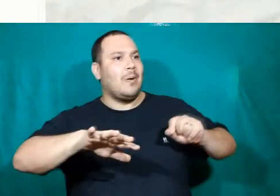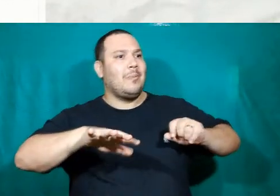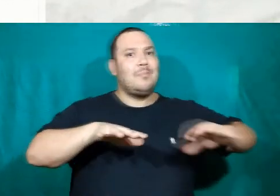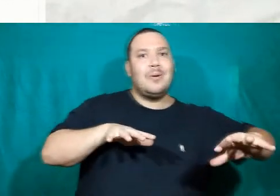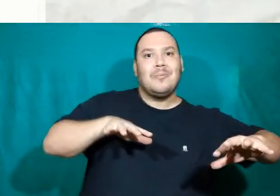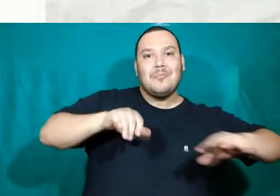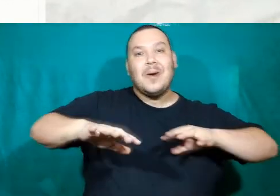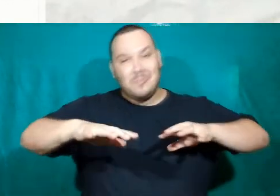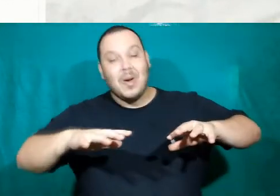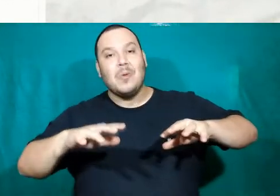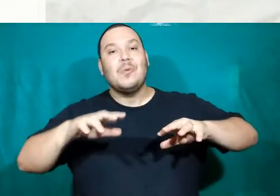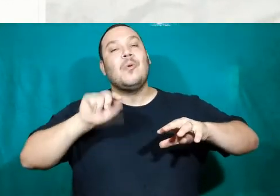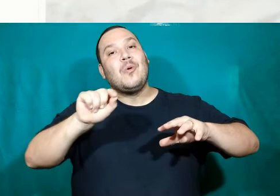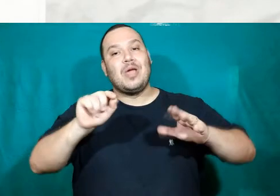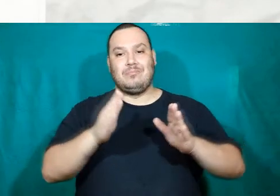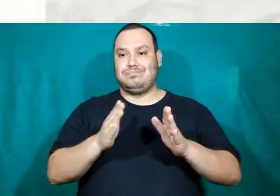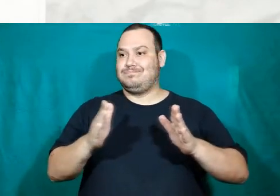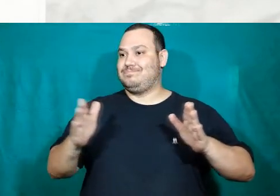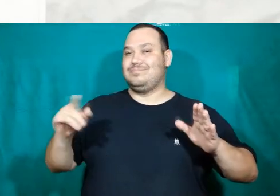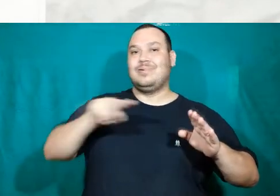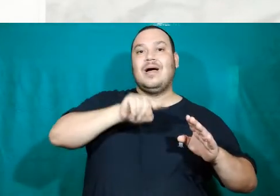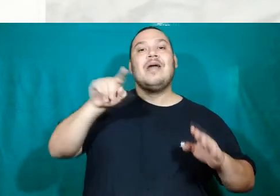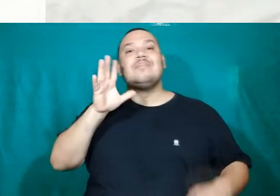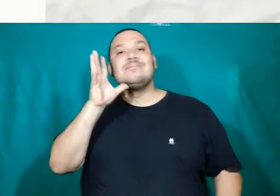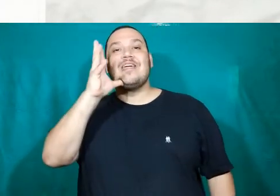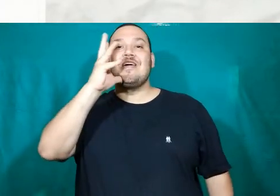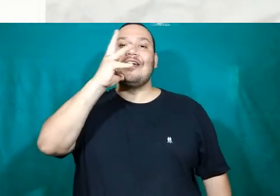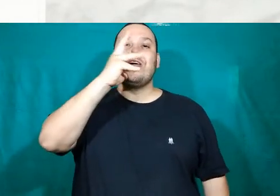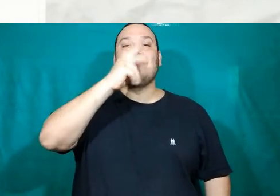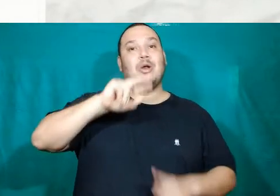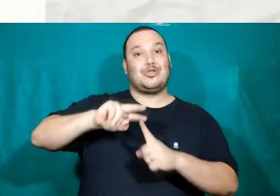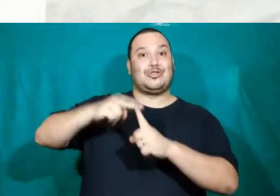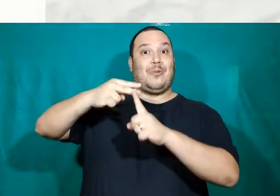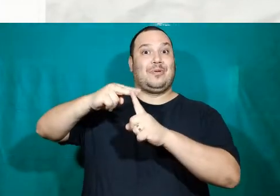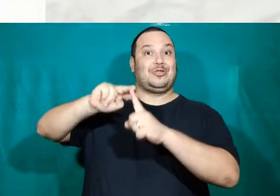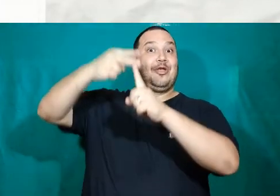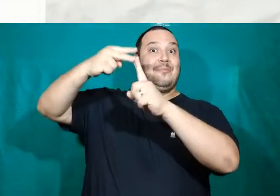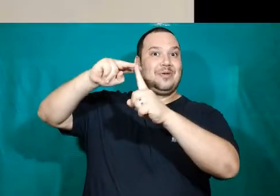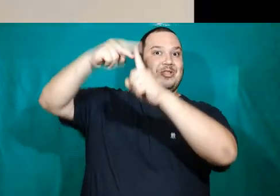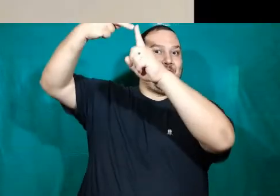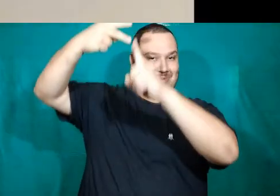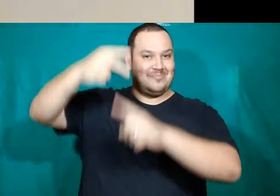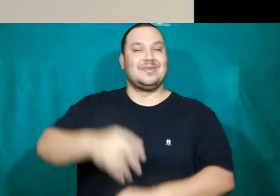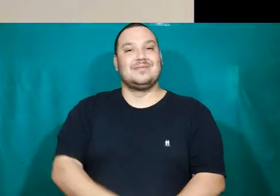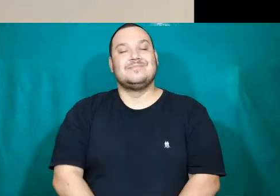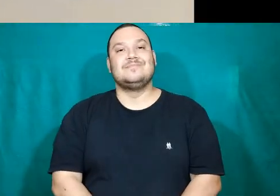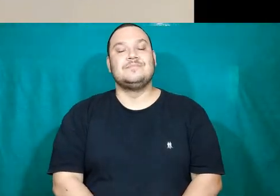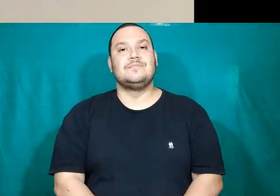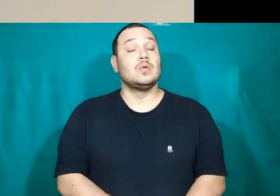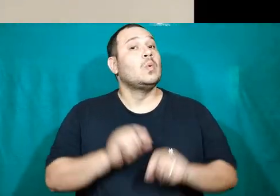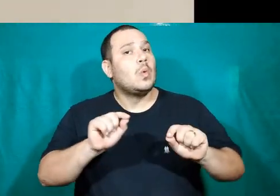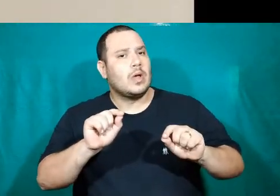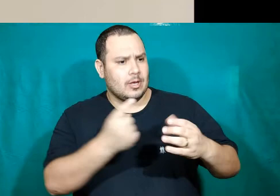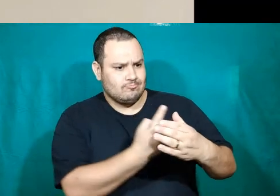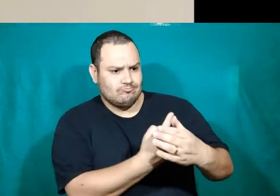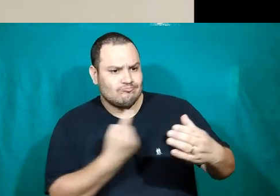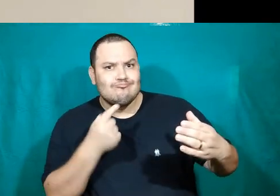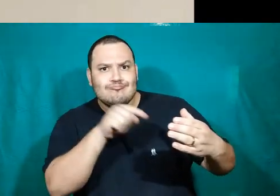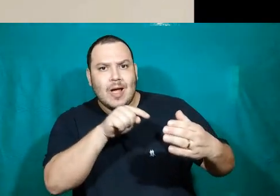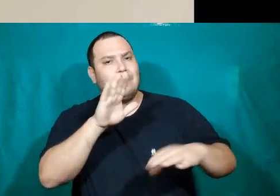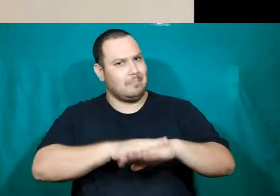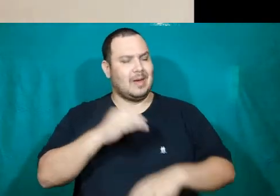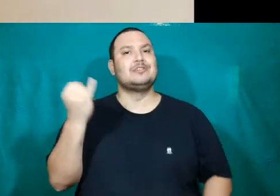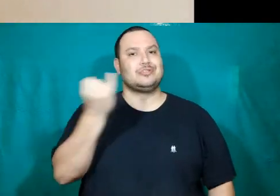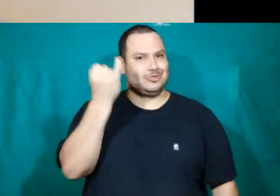um alargamento da curva, demorando mais tempo para dobrar os casos de infectados. Na prática, esse isolamento é